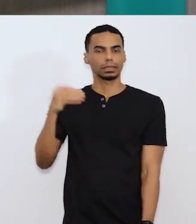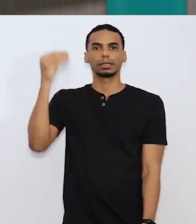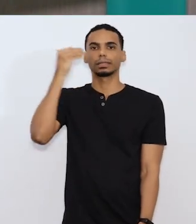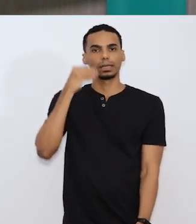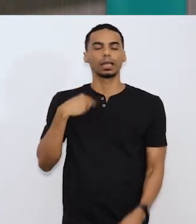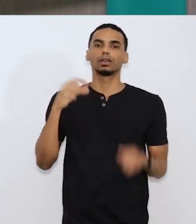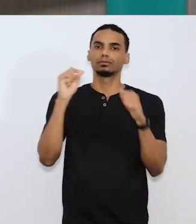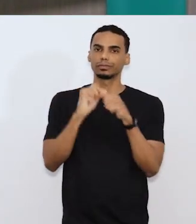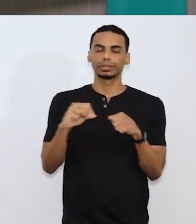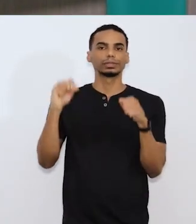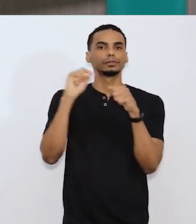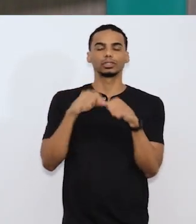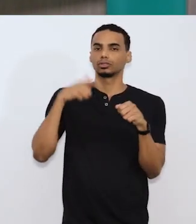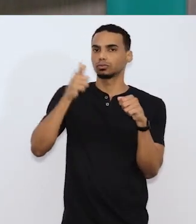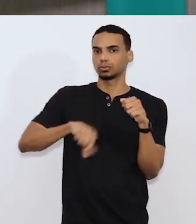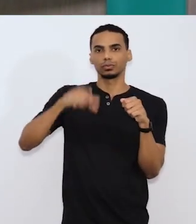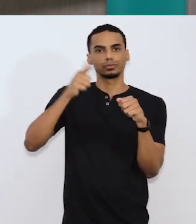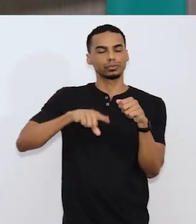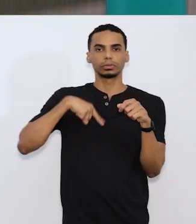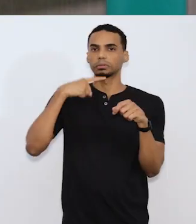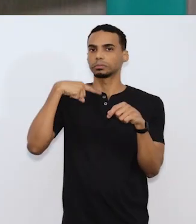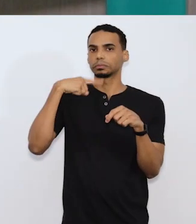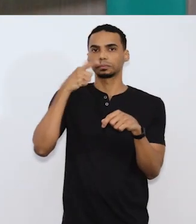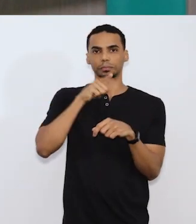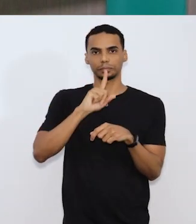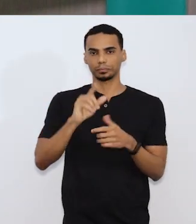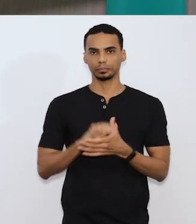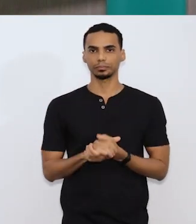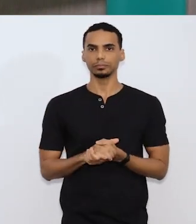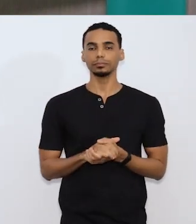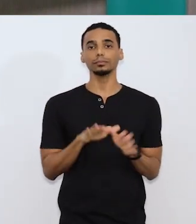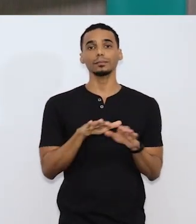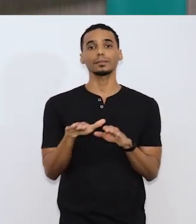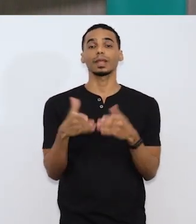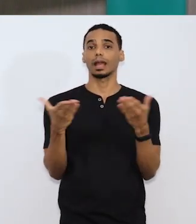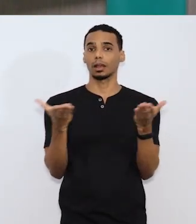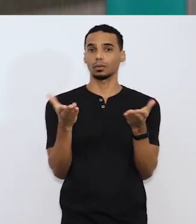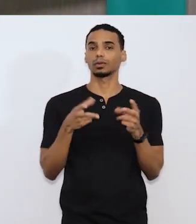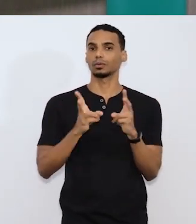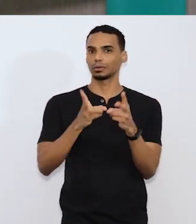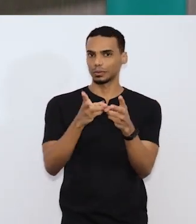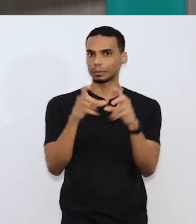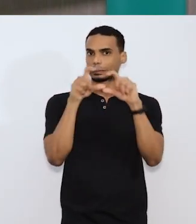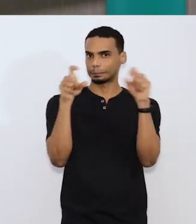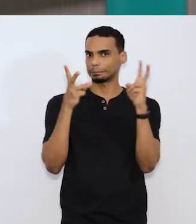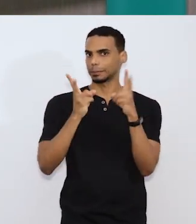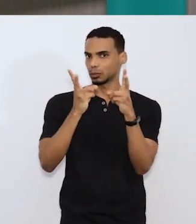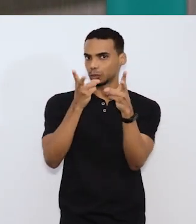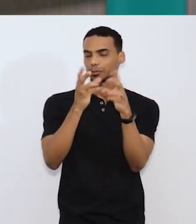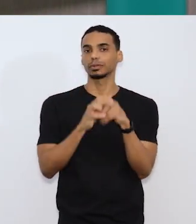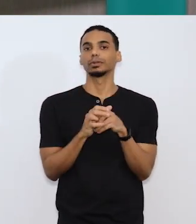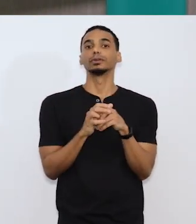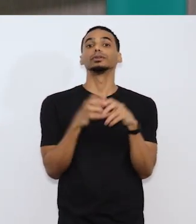eu fiz e fiz novamente, mas não surtiu efeito. Vamos aí continuando com o Dentinho e o sargento